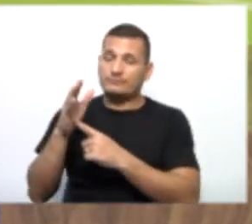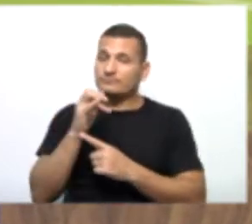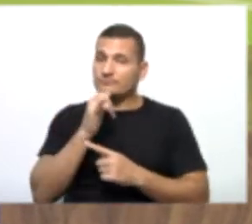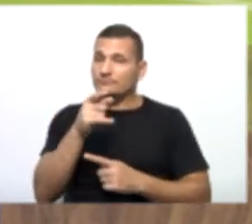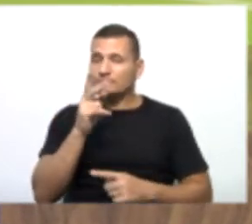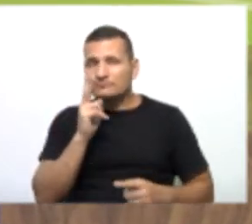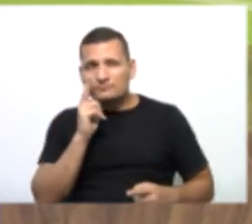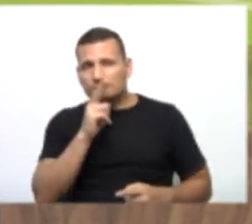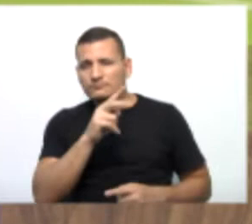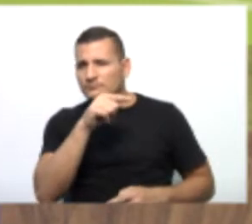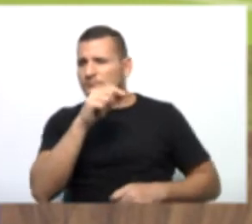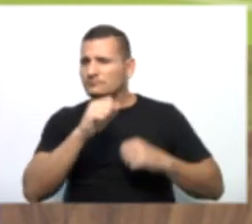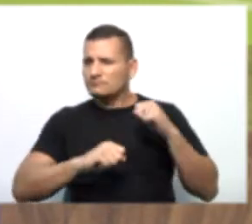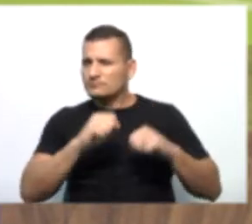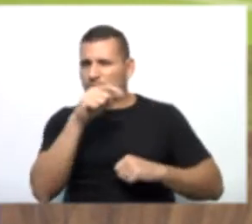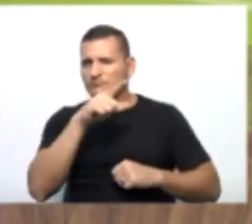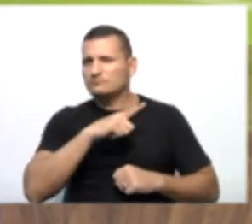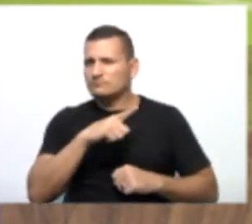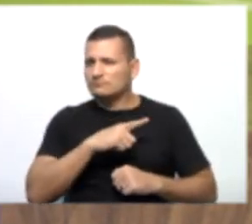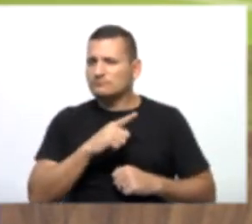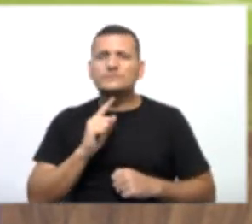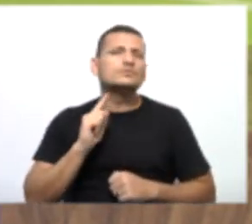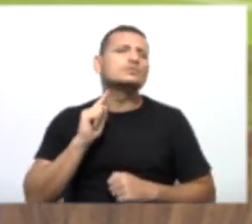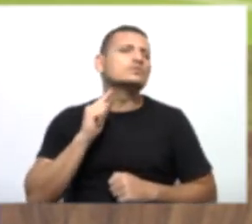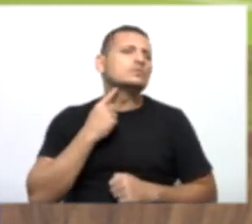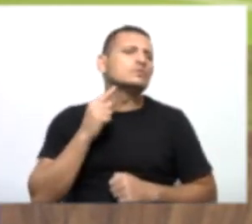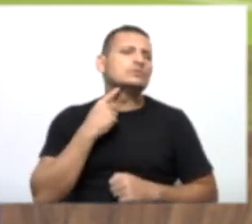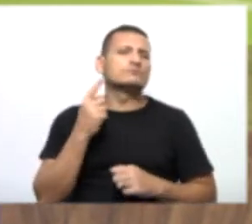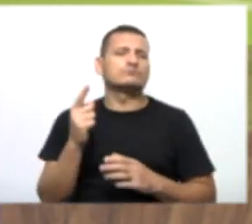que essa empresa, que essa indústria está